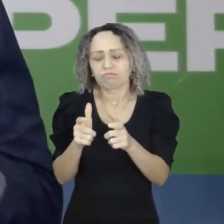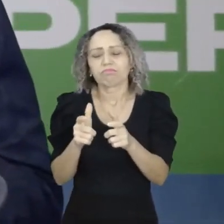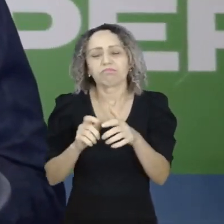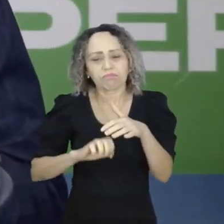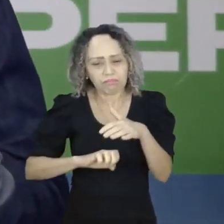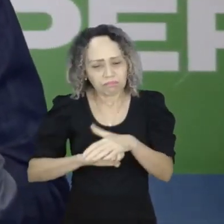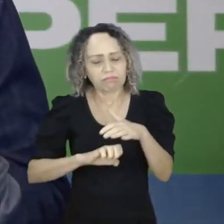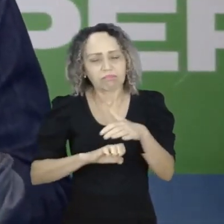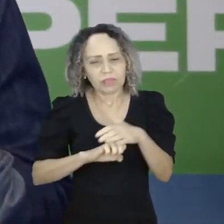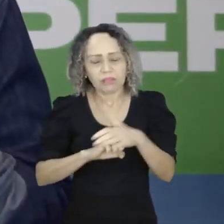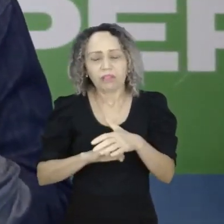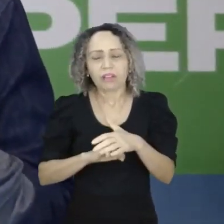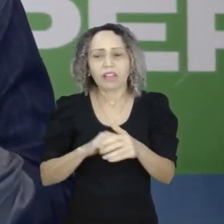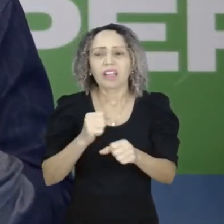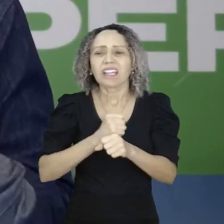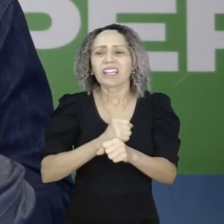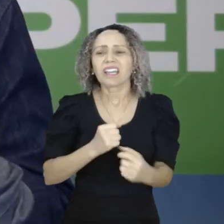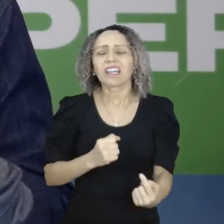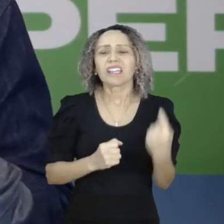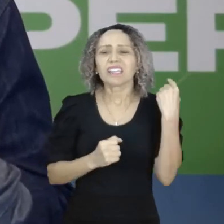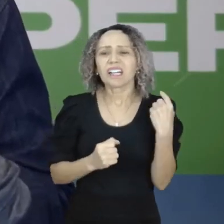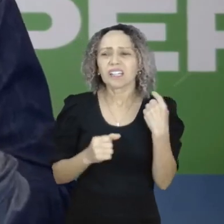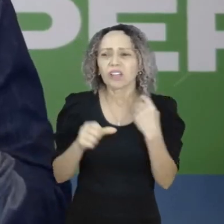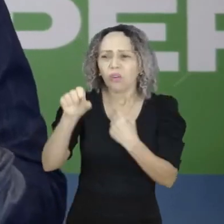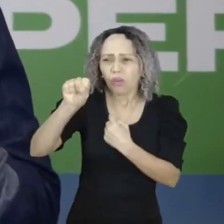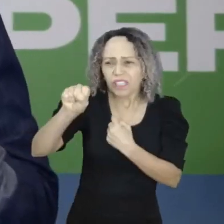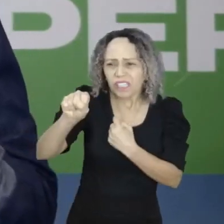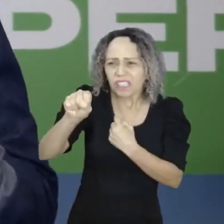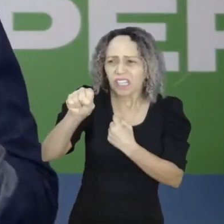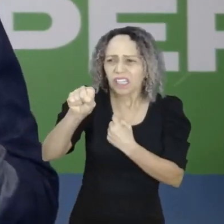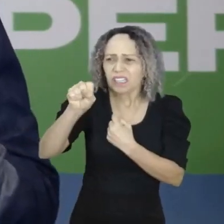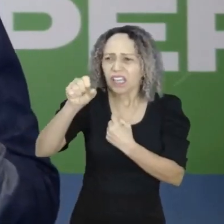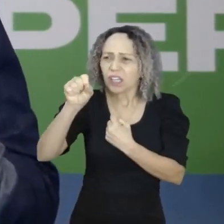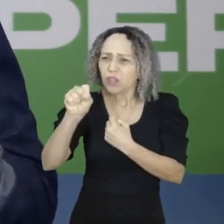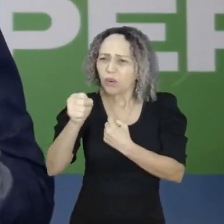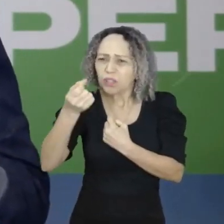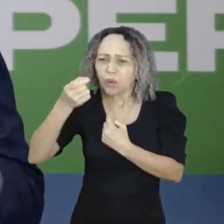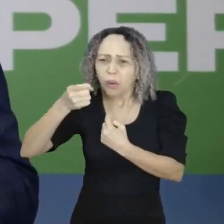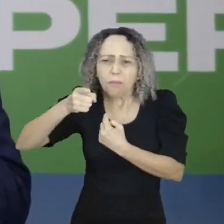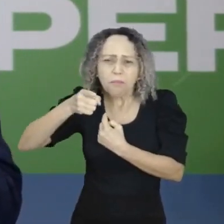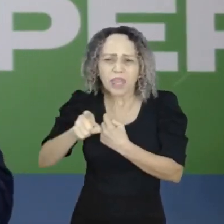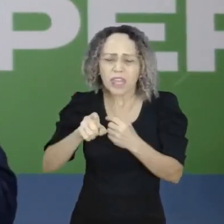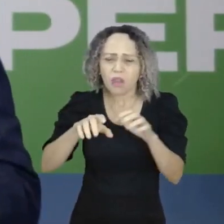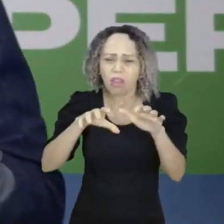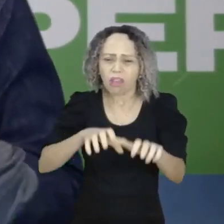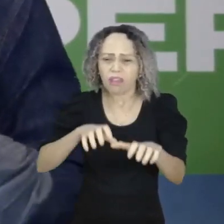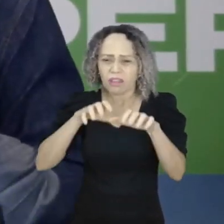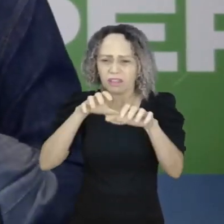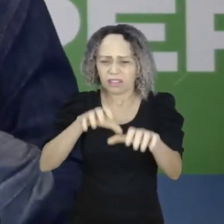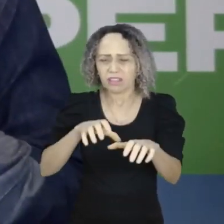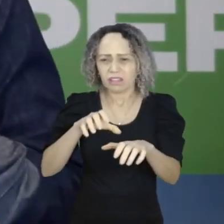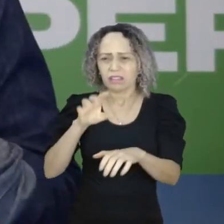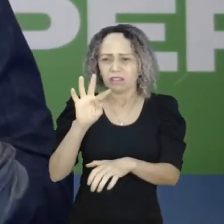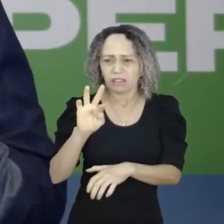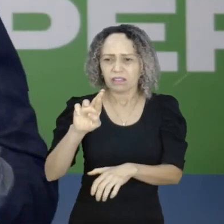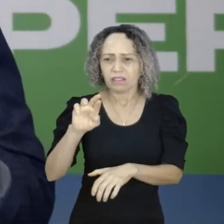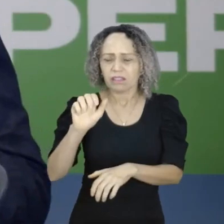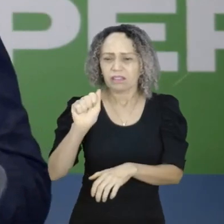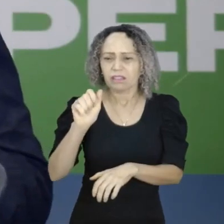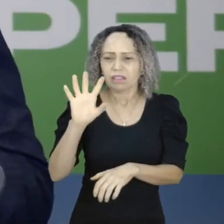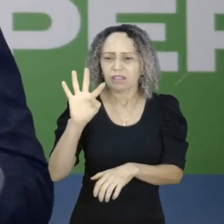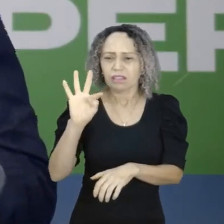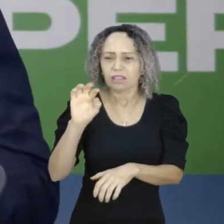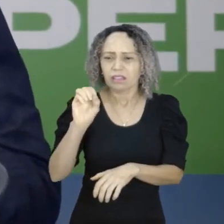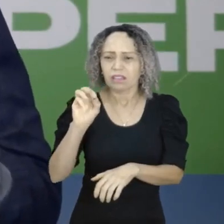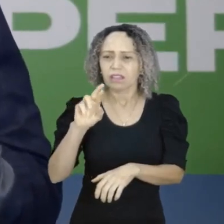vendido 88 mil tratores de 80 cavalos, sabe, para que a gente pudesse melhorar a agricultura